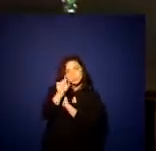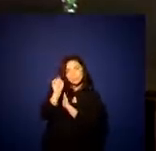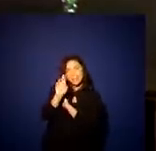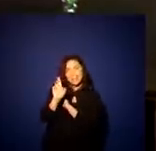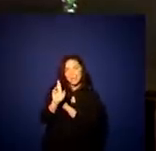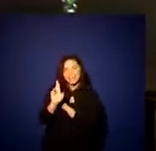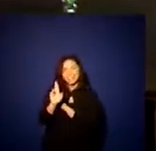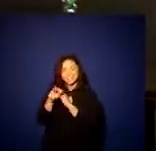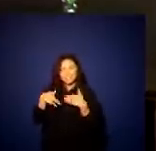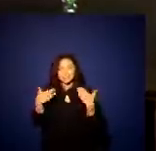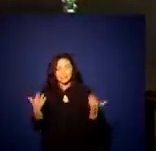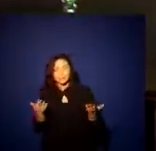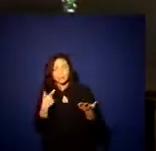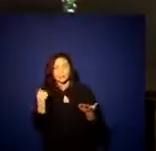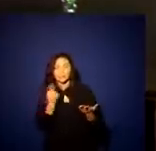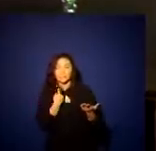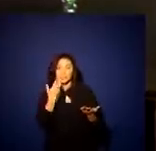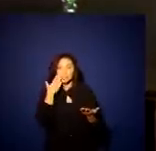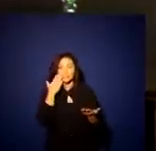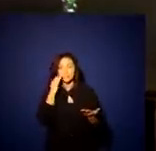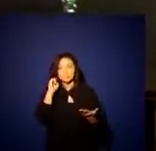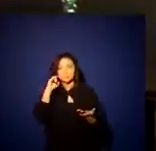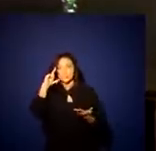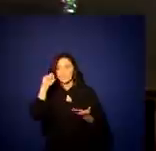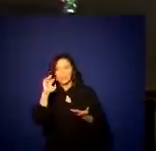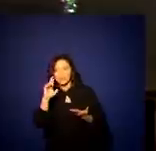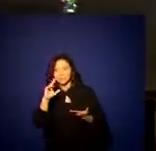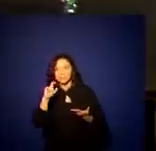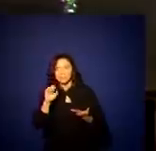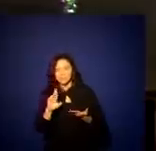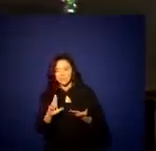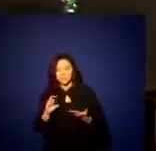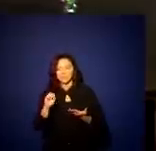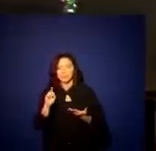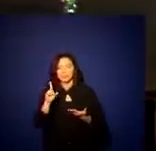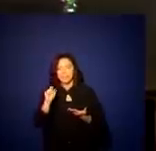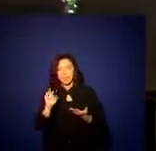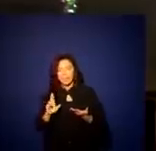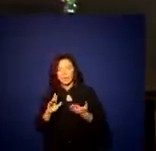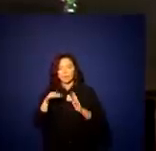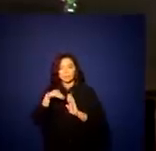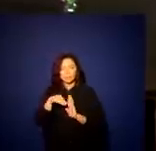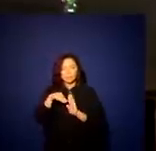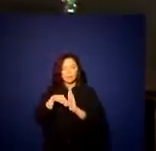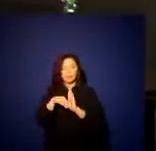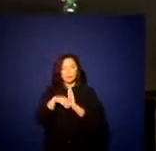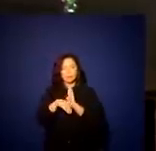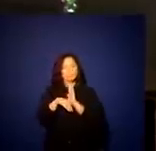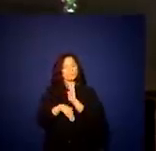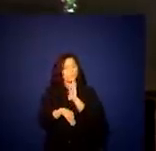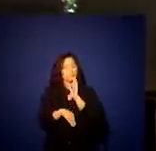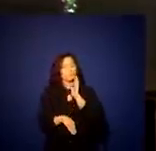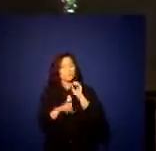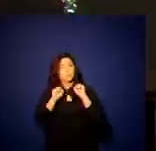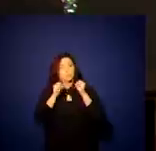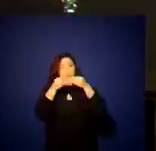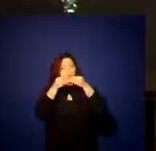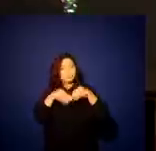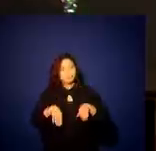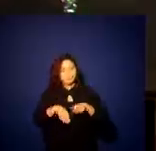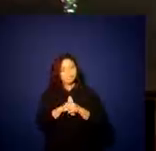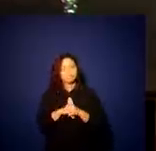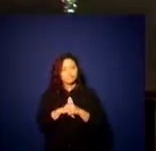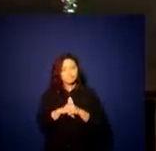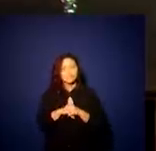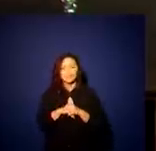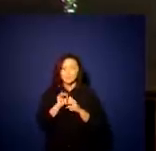o impacto de cada 10 reais de queda no modelo da Eletrobras é significativo então é uma coisa